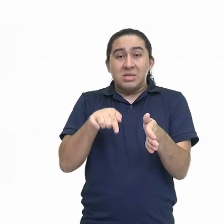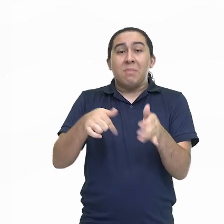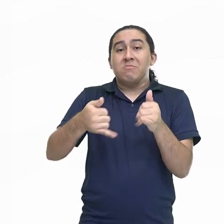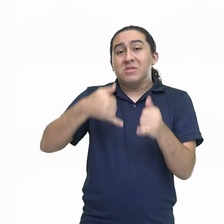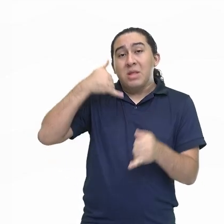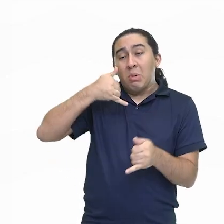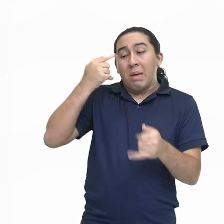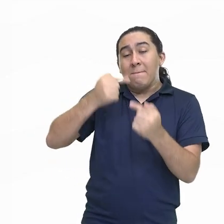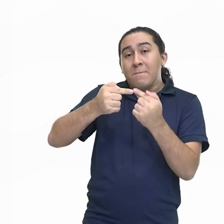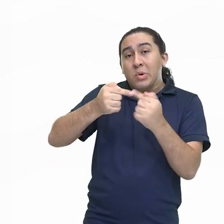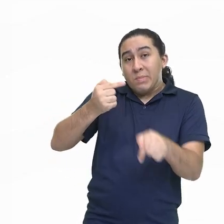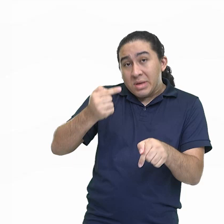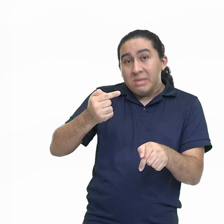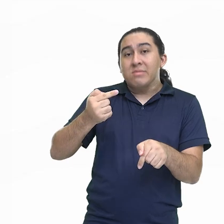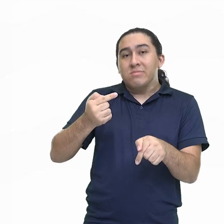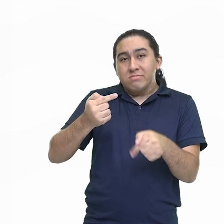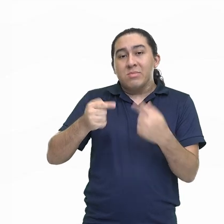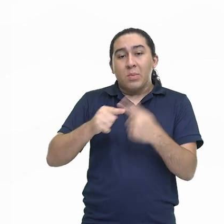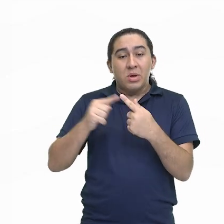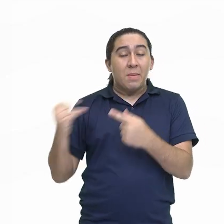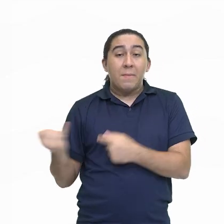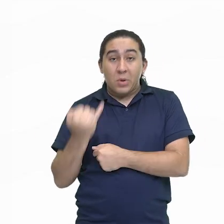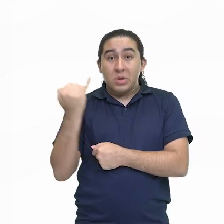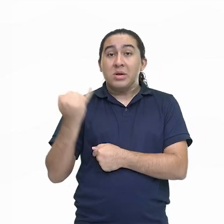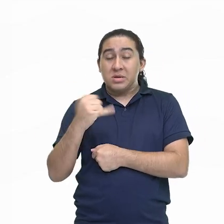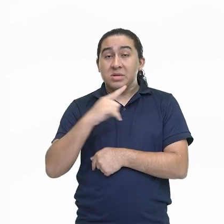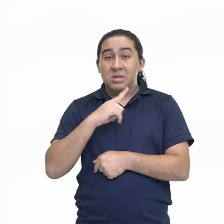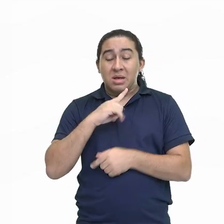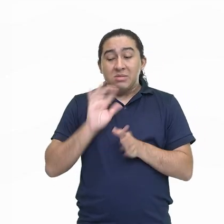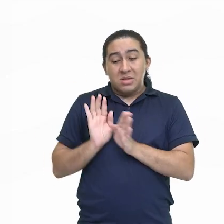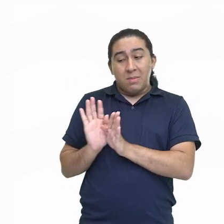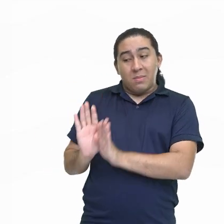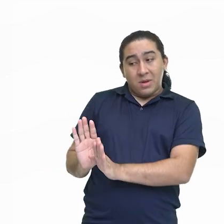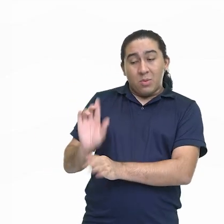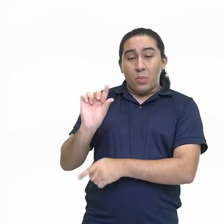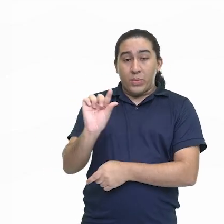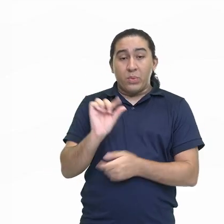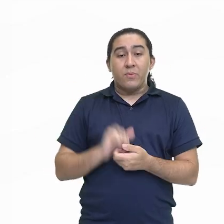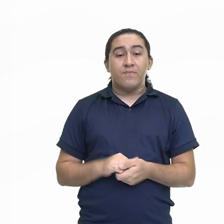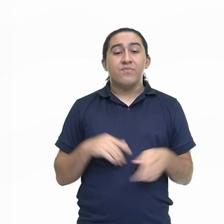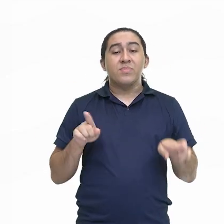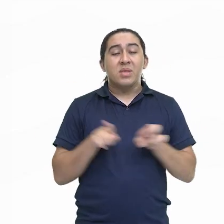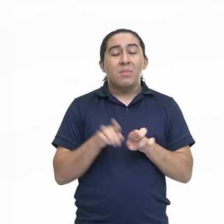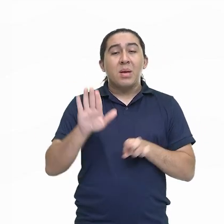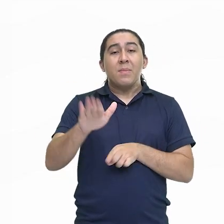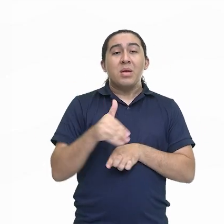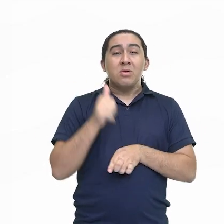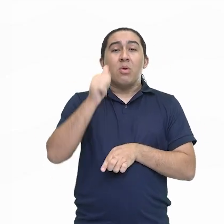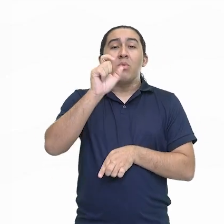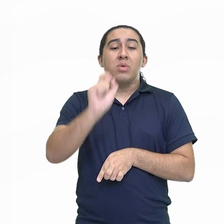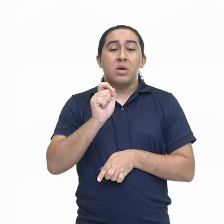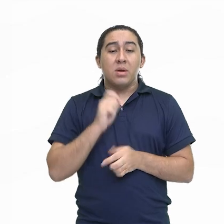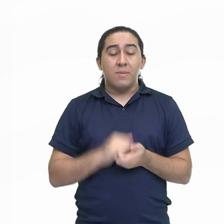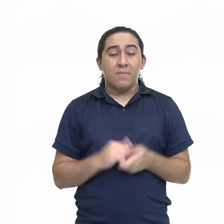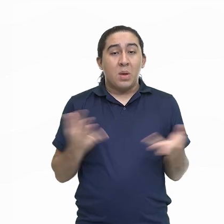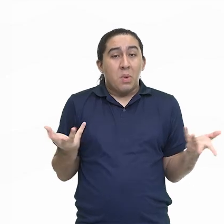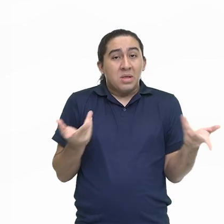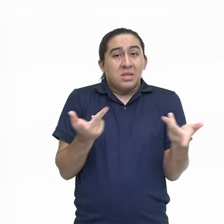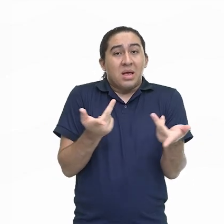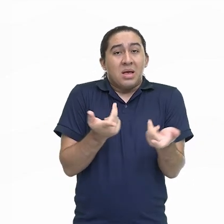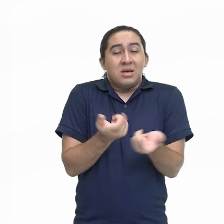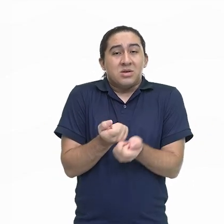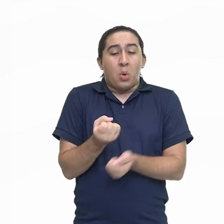importante, dá valor ao que está te rodeando, né? Foque na qualidade e não na quantidade, promova